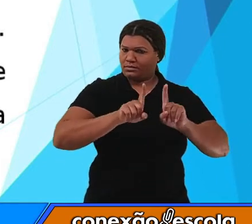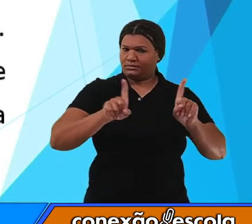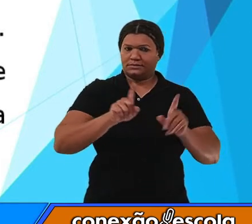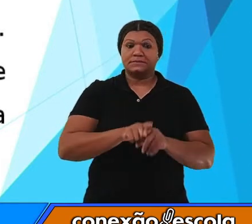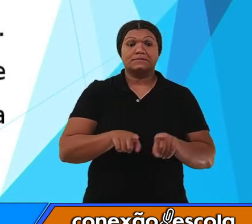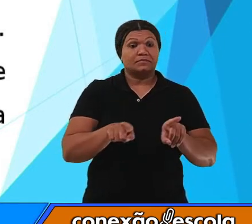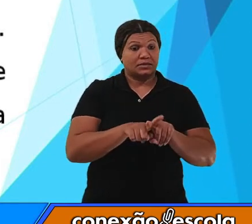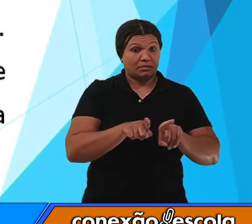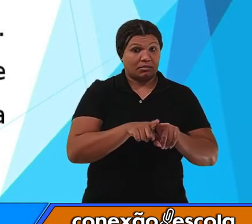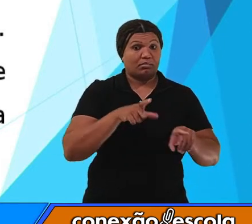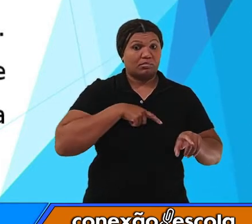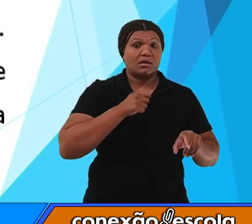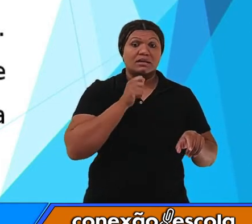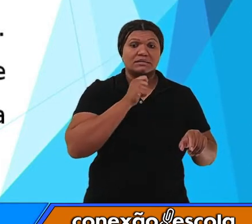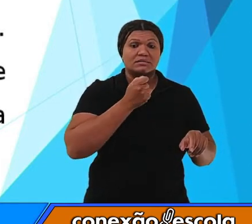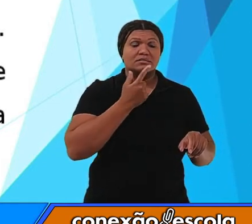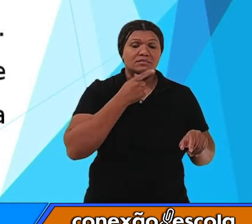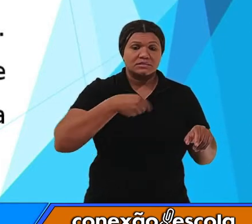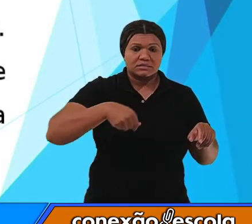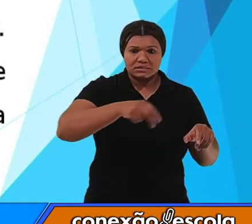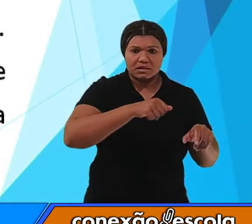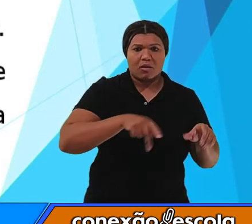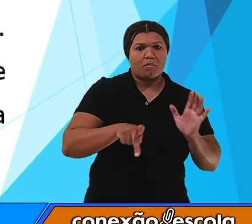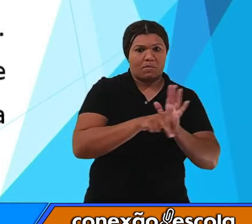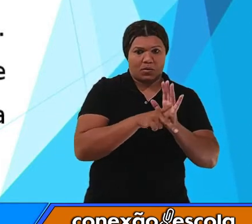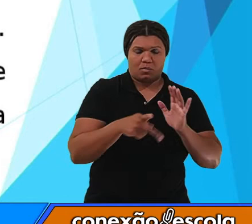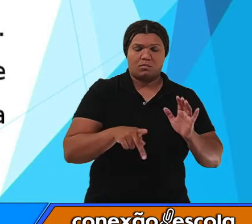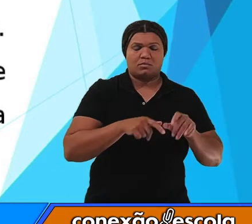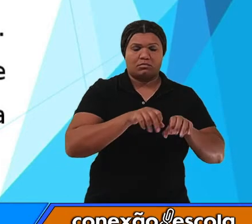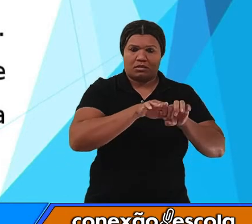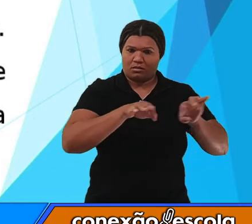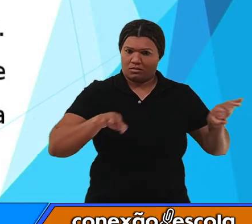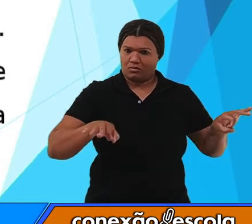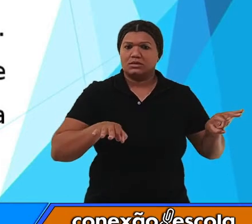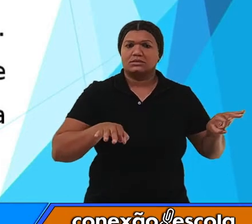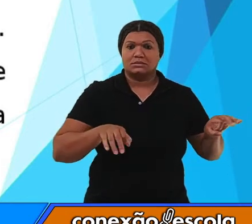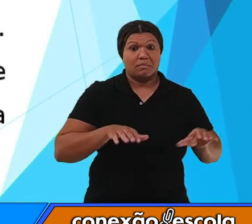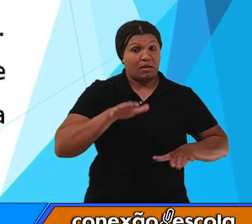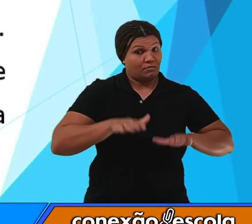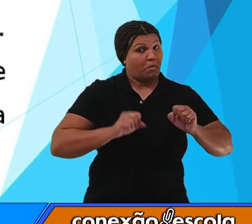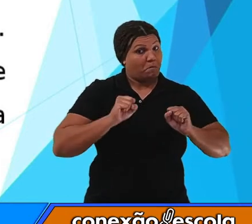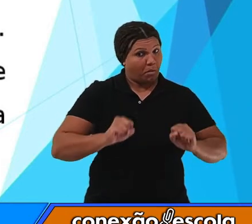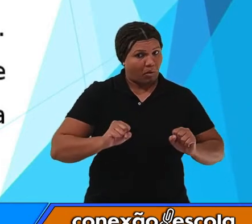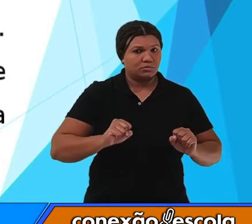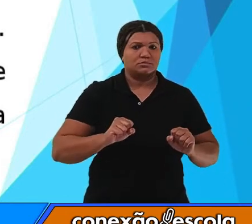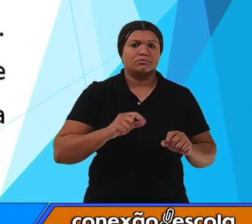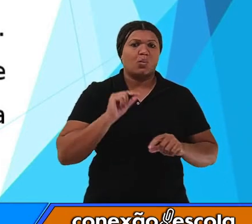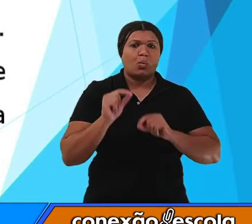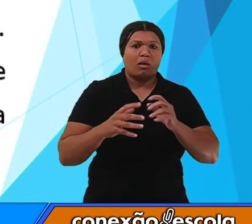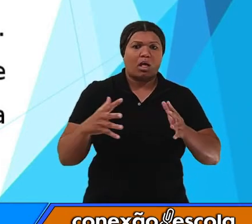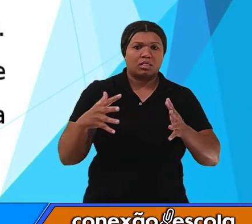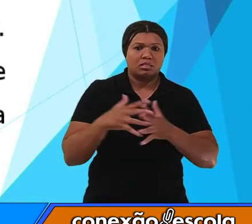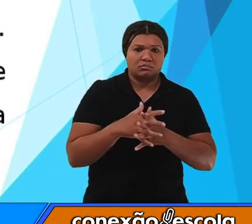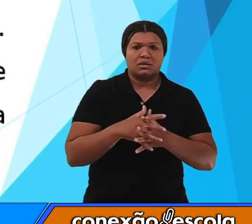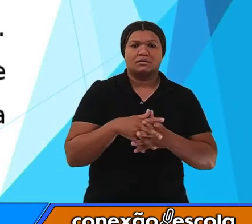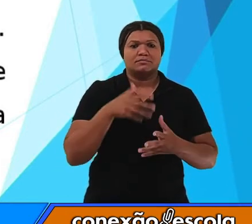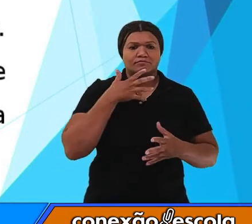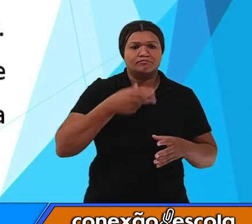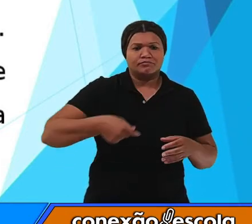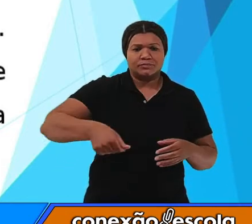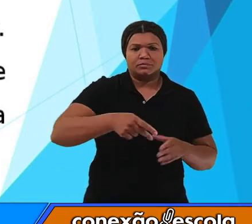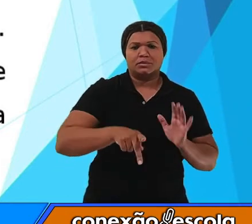Também tem o sal da linguiça, condimentada e que pode atrapalhar o tempero do seu recheio.